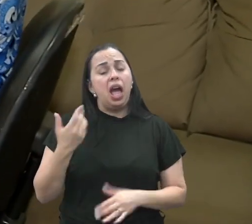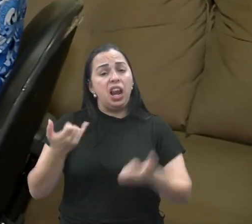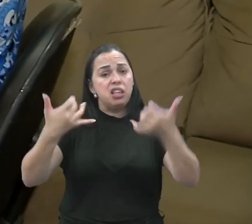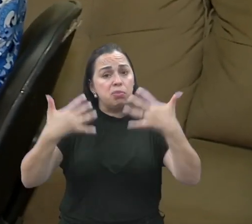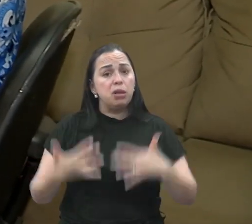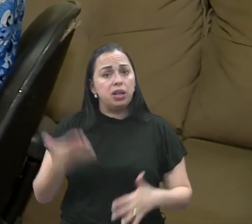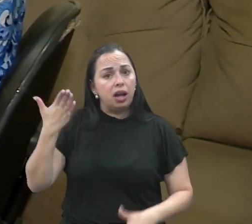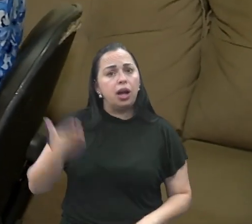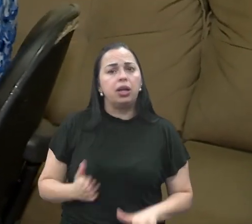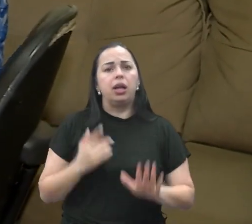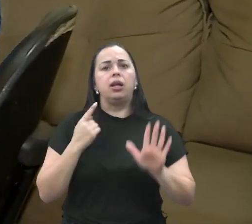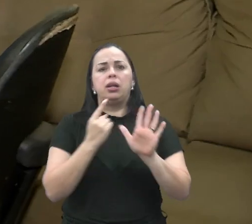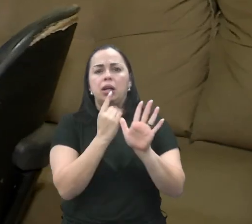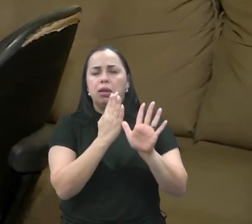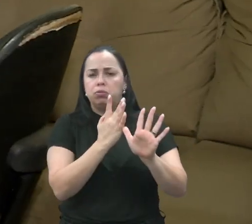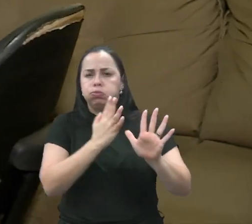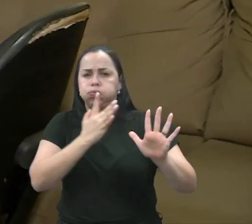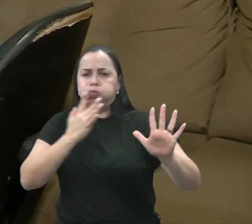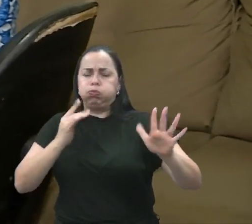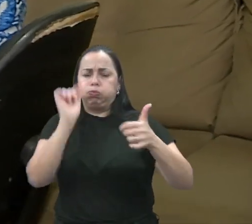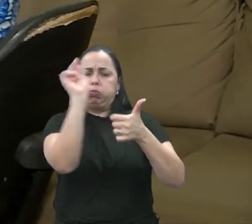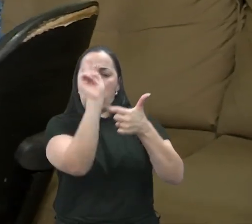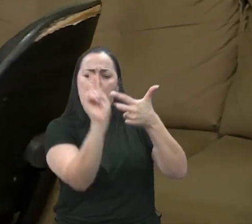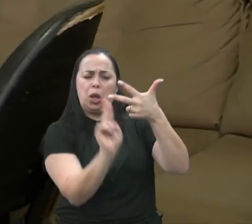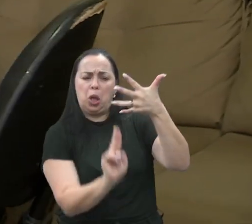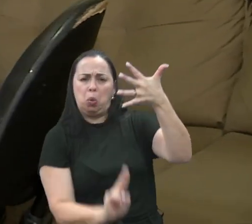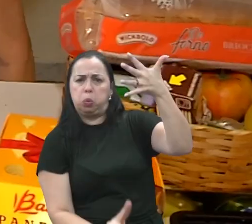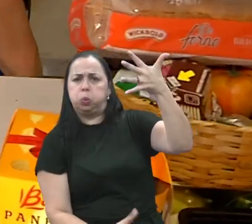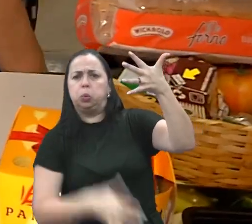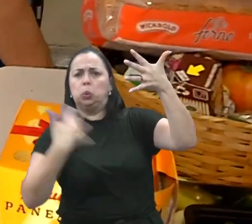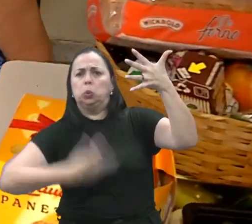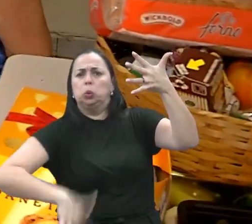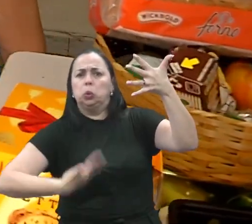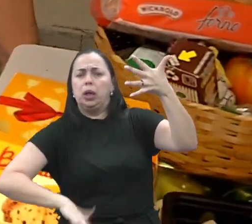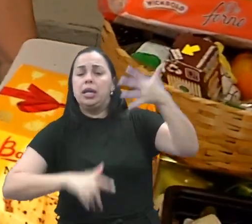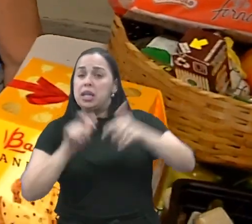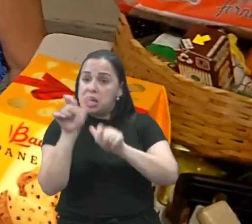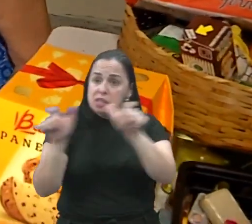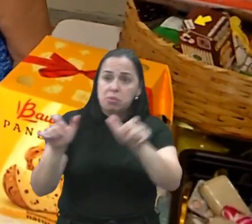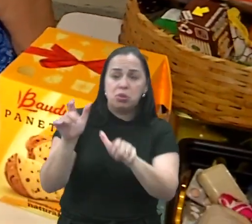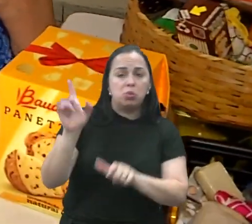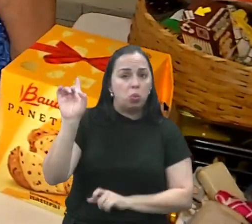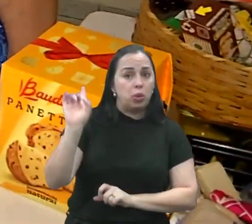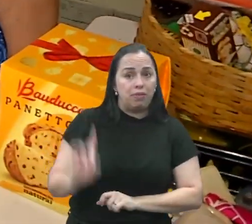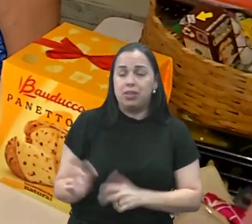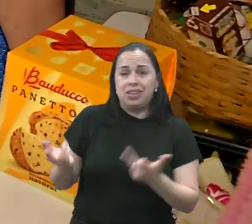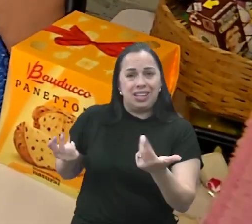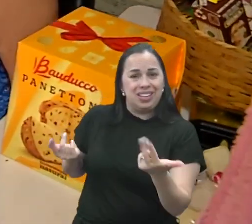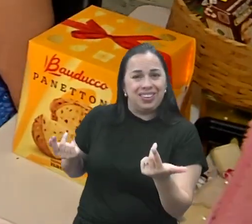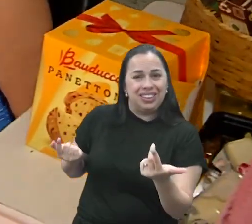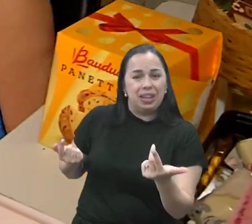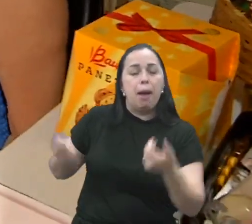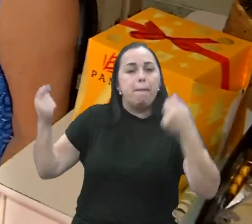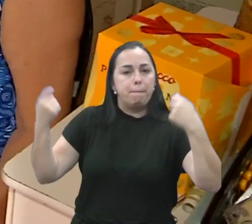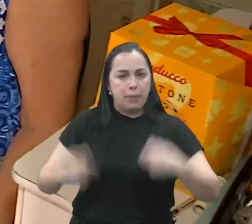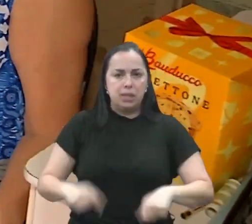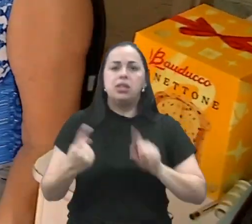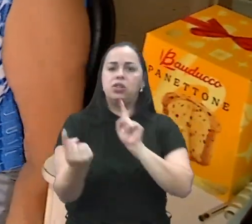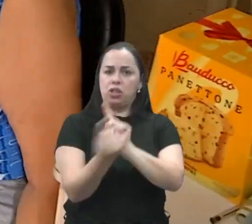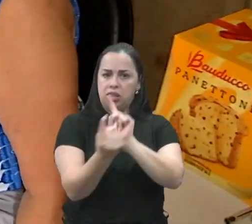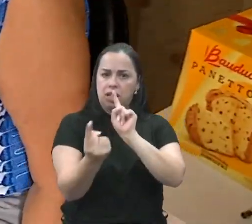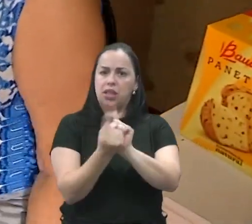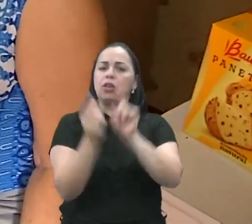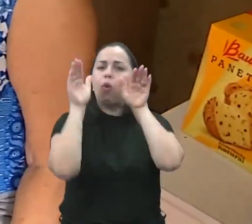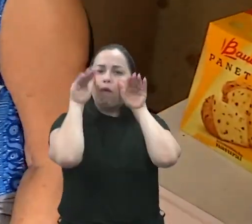de espera para esse tipo de tratamento gratuito é enorme e muitas pessoas com deficiência, assim como ela, precisam